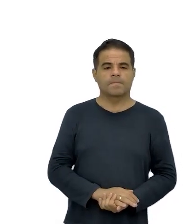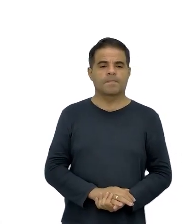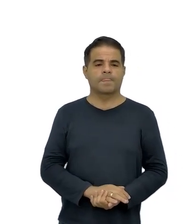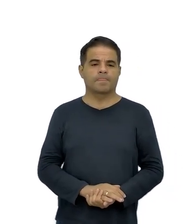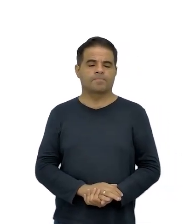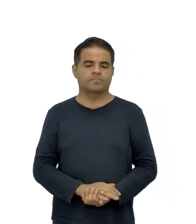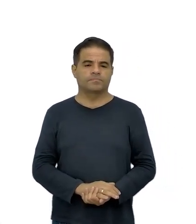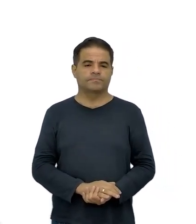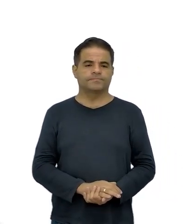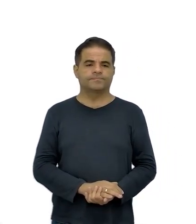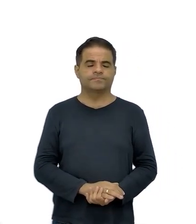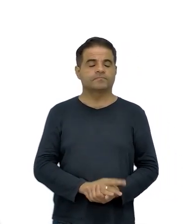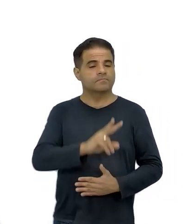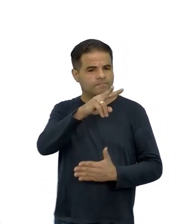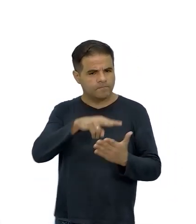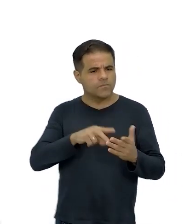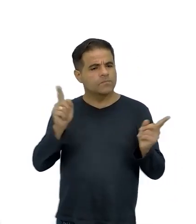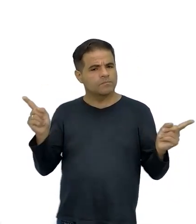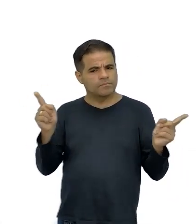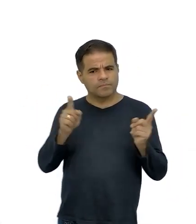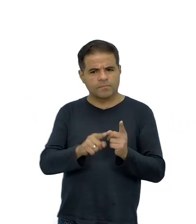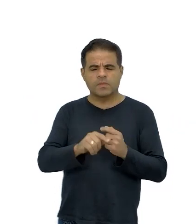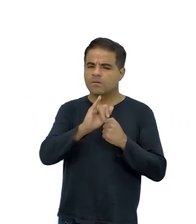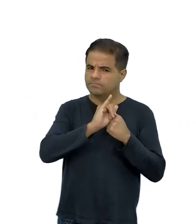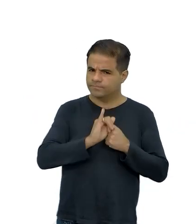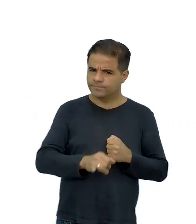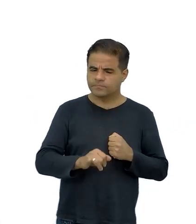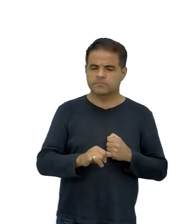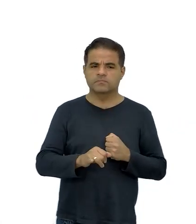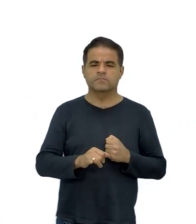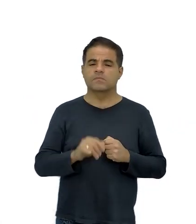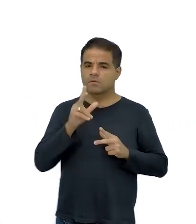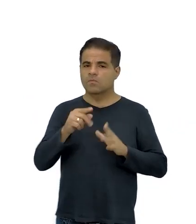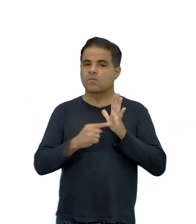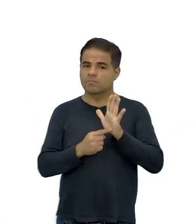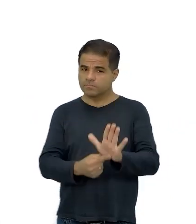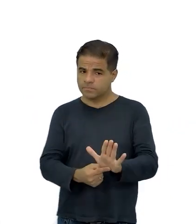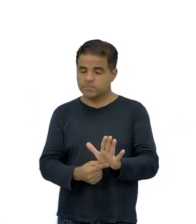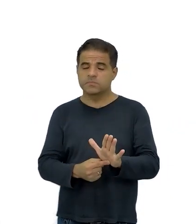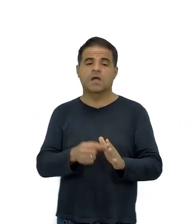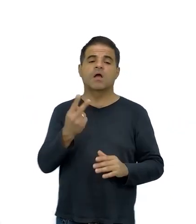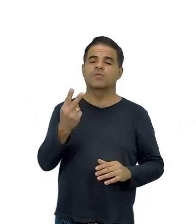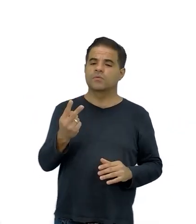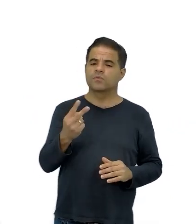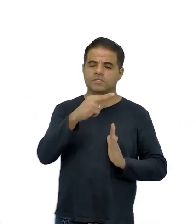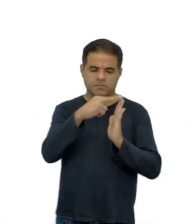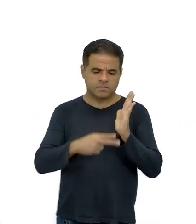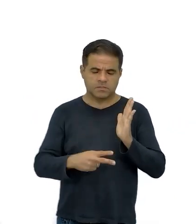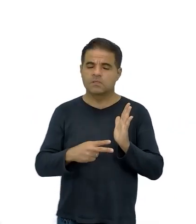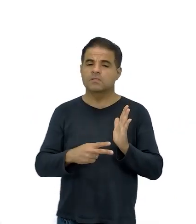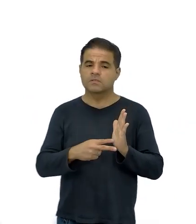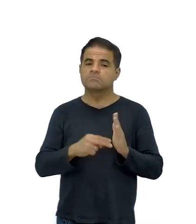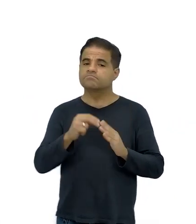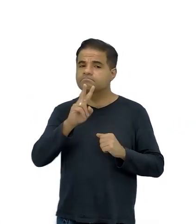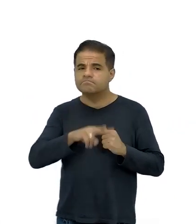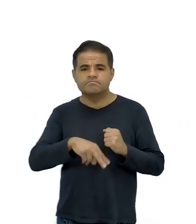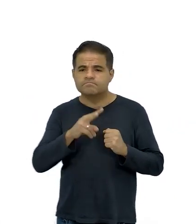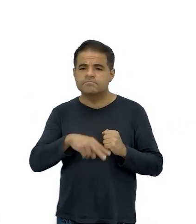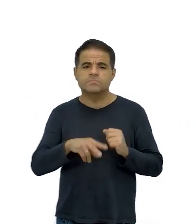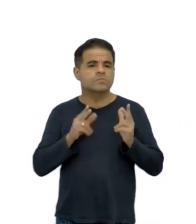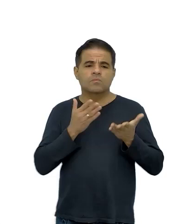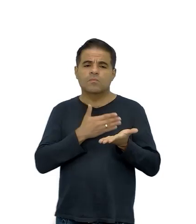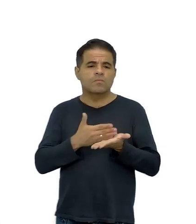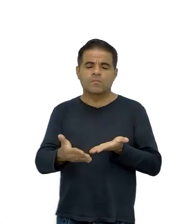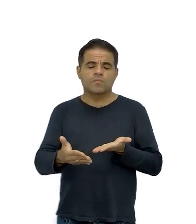A1, ler um trecho da lenda, como a noite apareceu. Na 2, ler um trecho da lenda, como